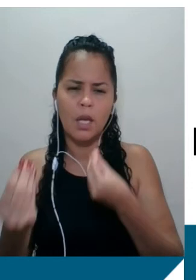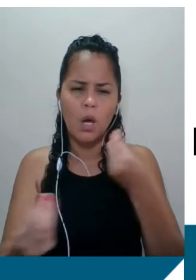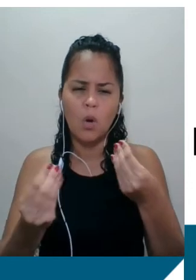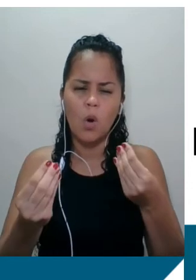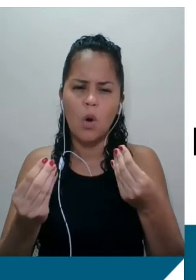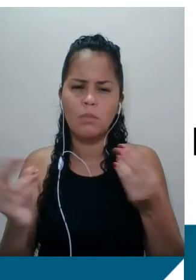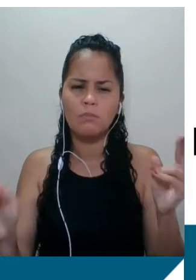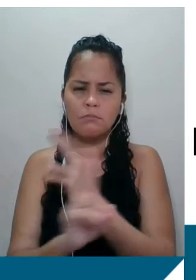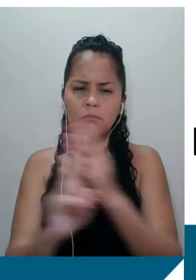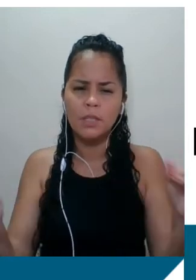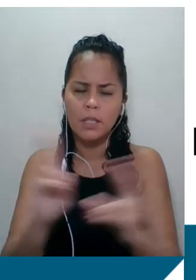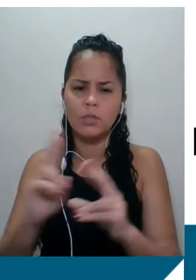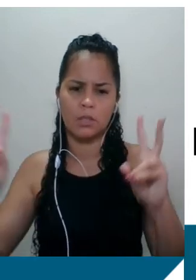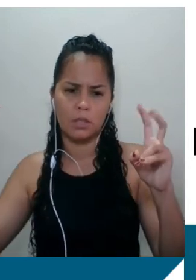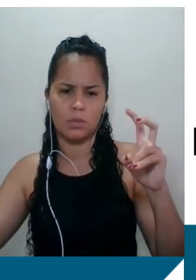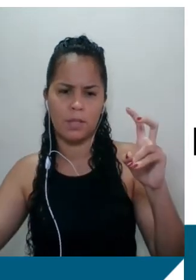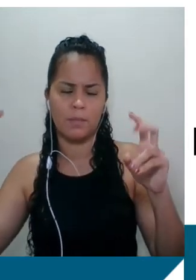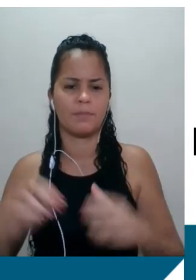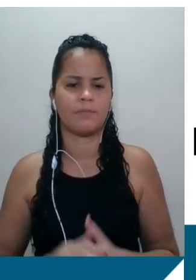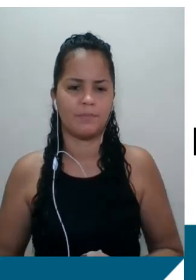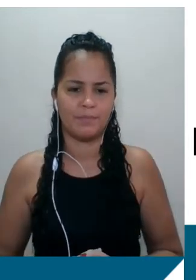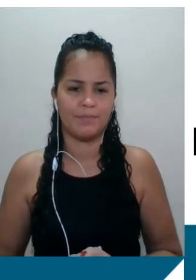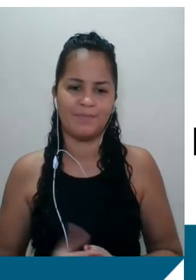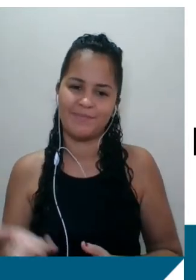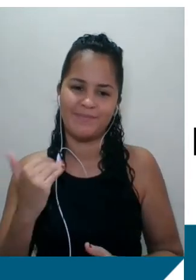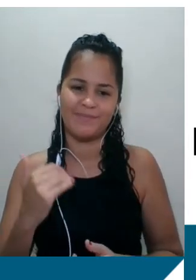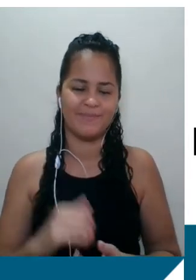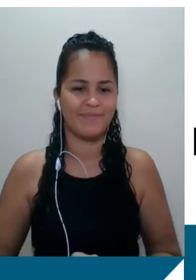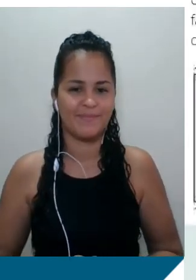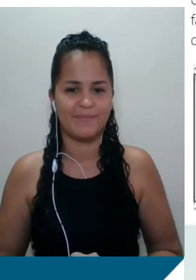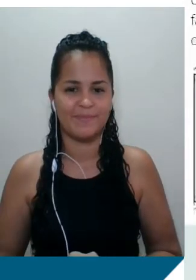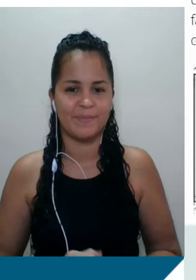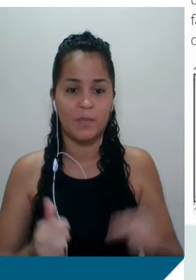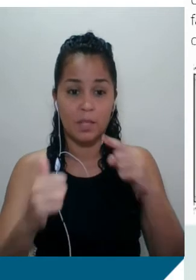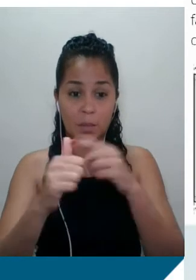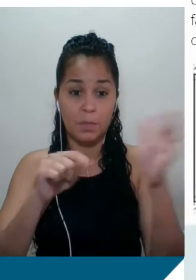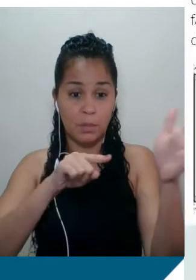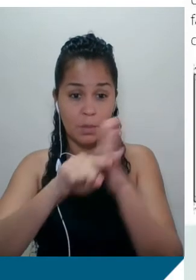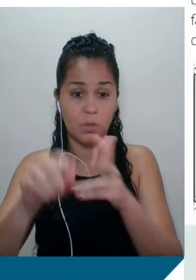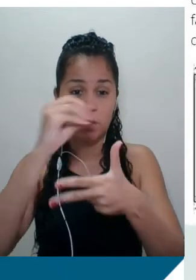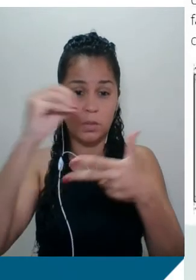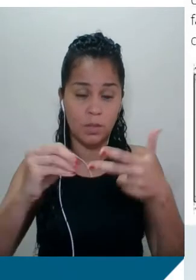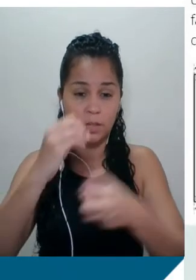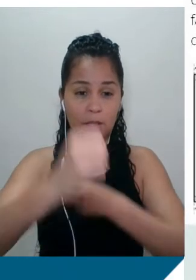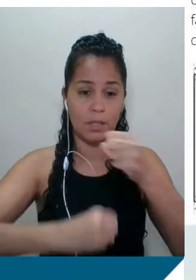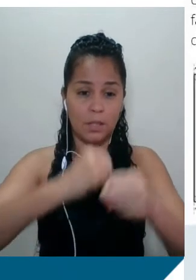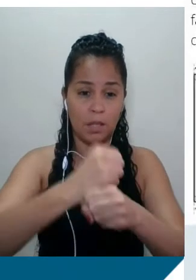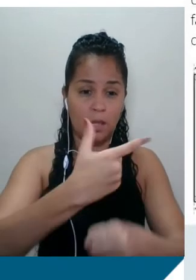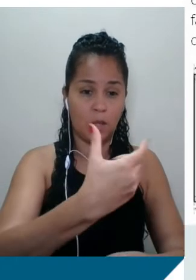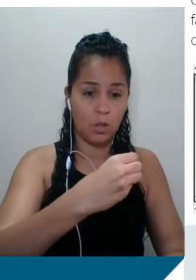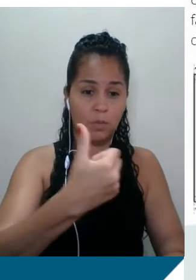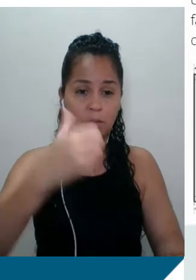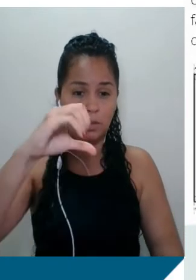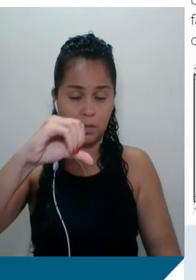como é que elas são abordadas. Beleza? Então vamos lá. Essa primeira questão é uma questão do Enem